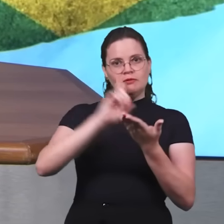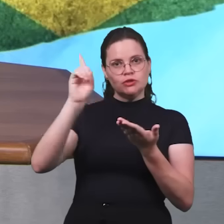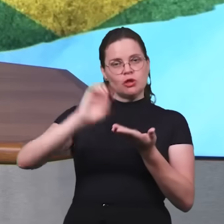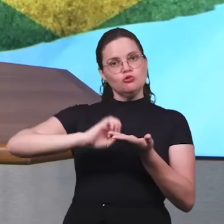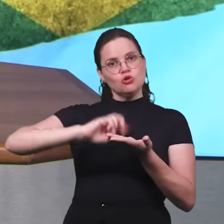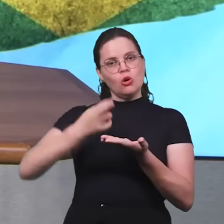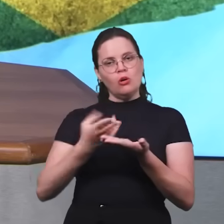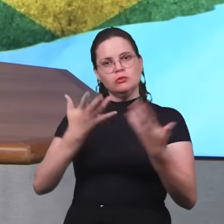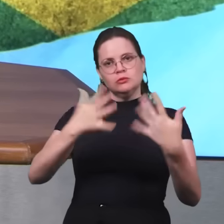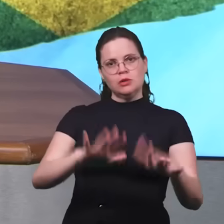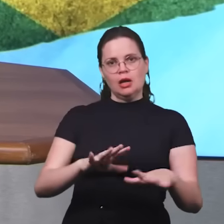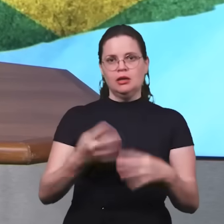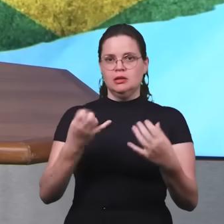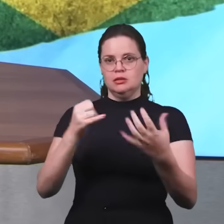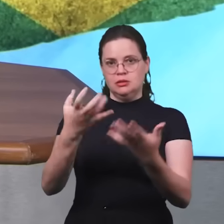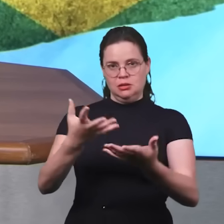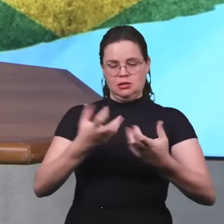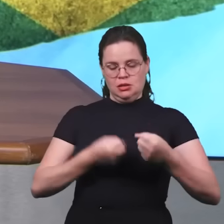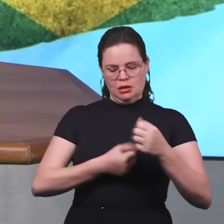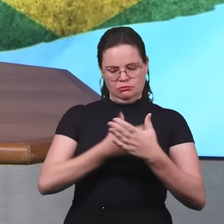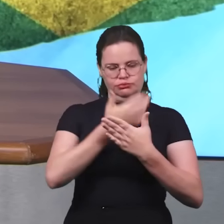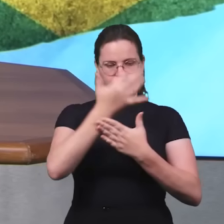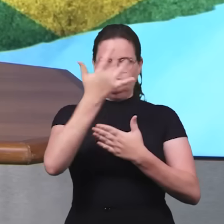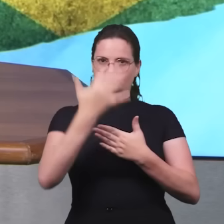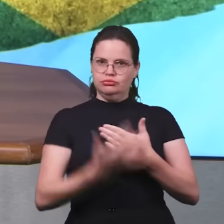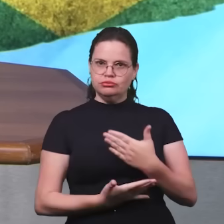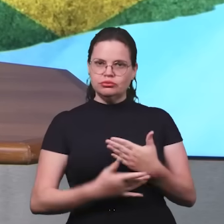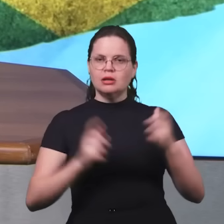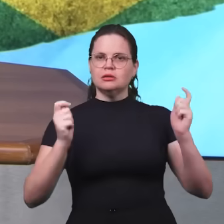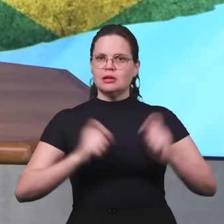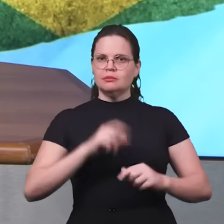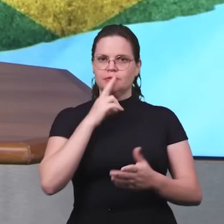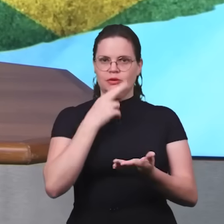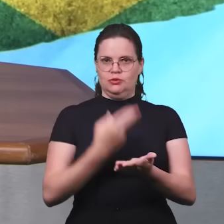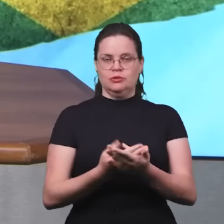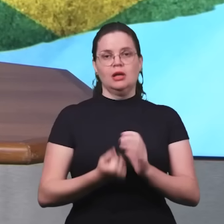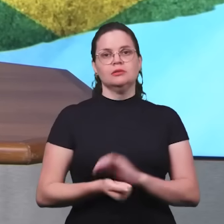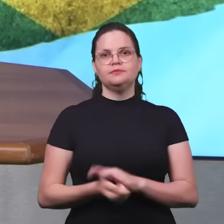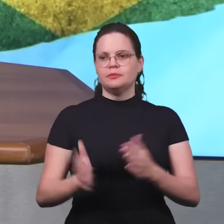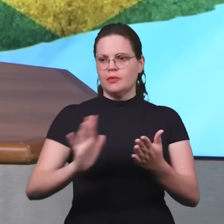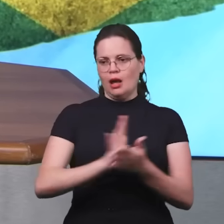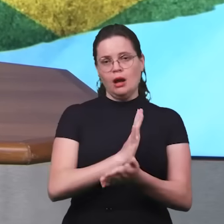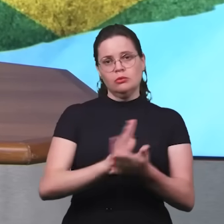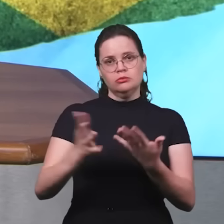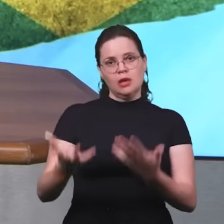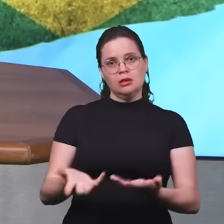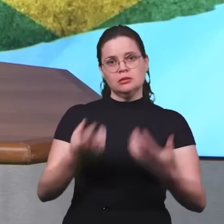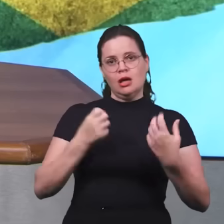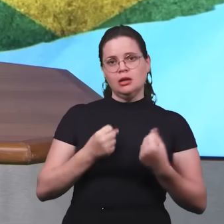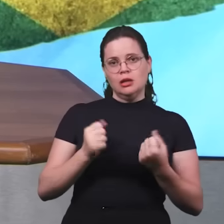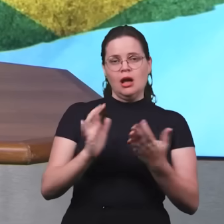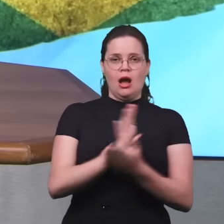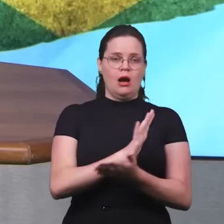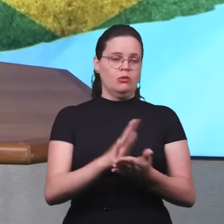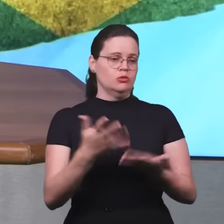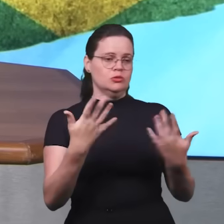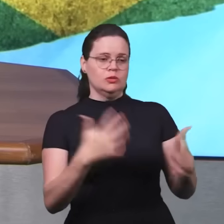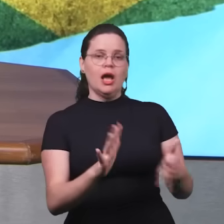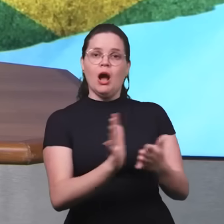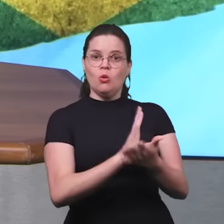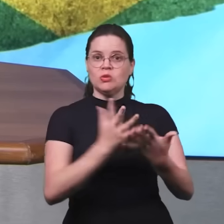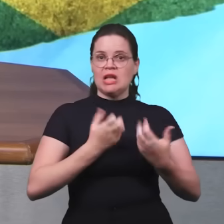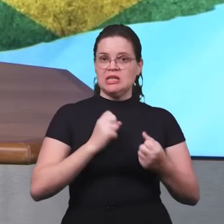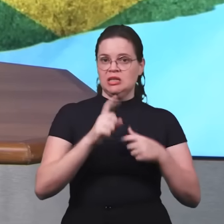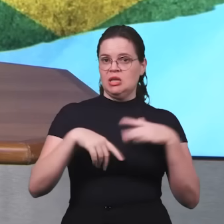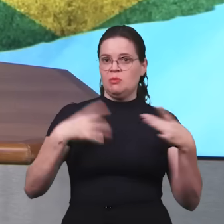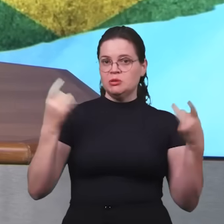para que ela possa frutificar. E alguns realmente caem no coração, outras pelos caminhos, outros em